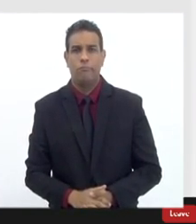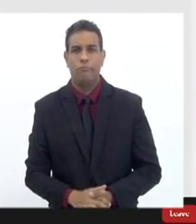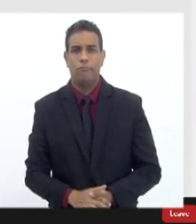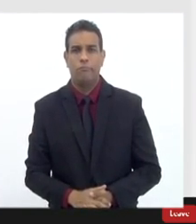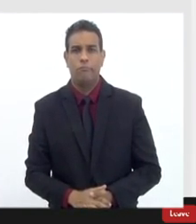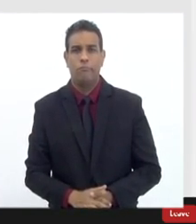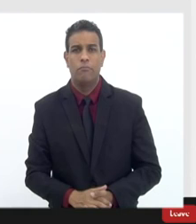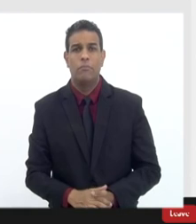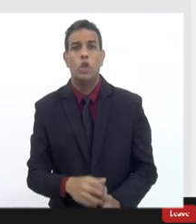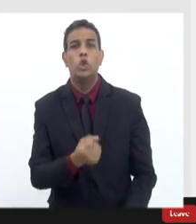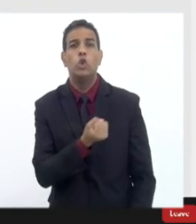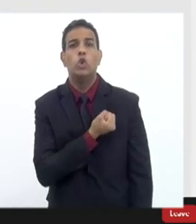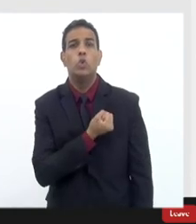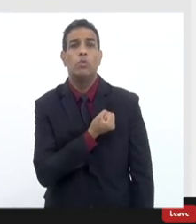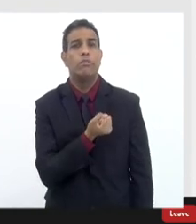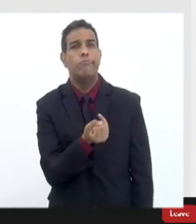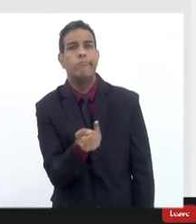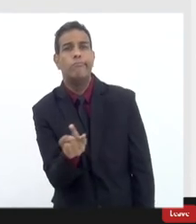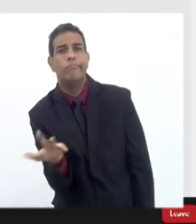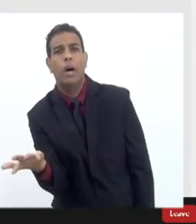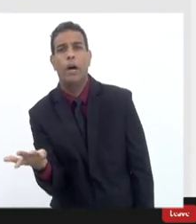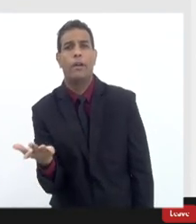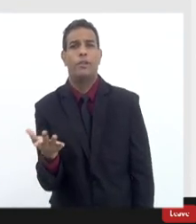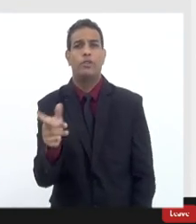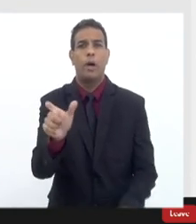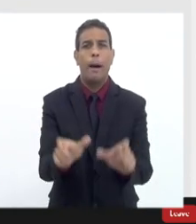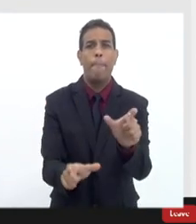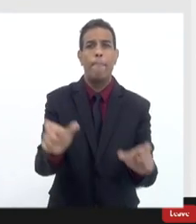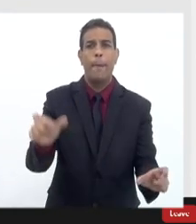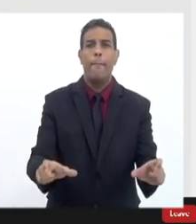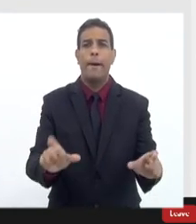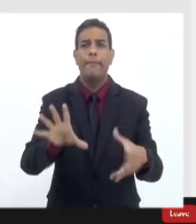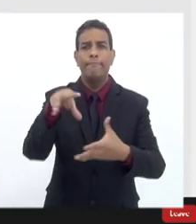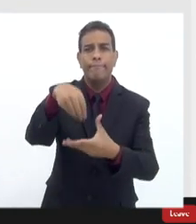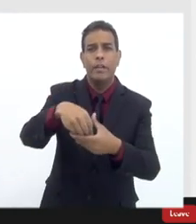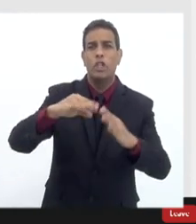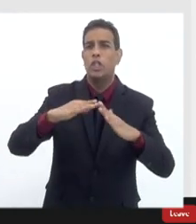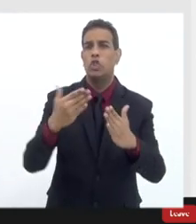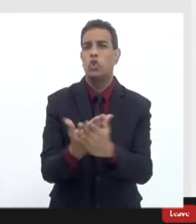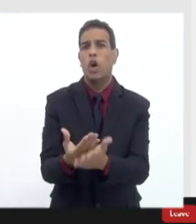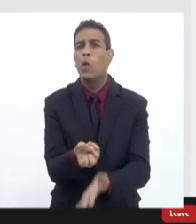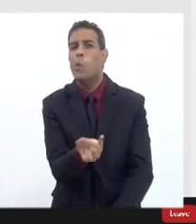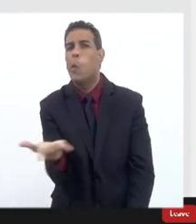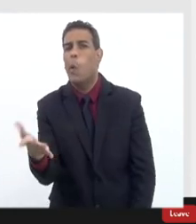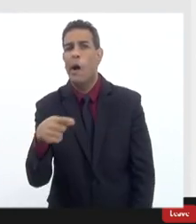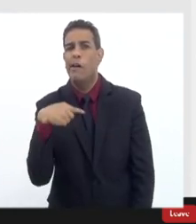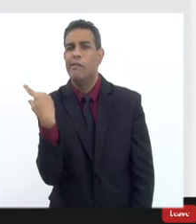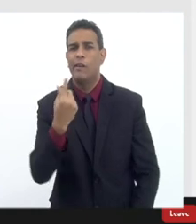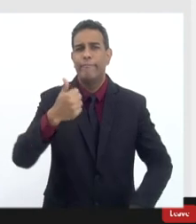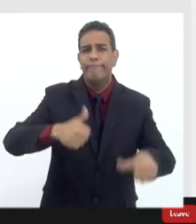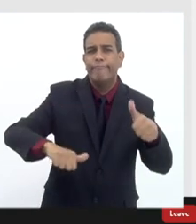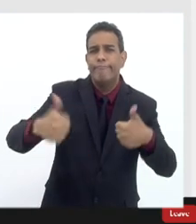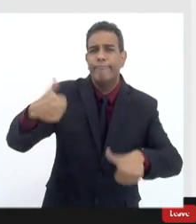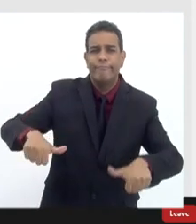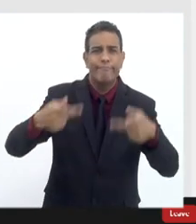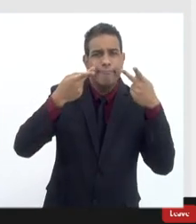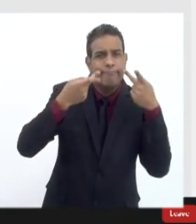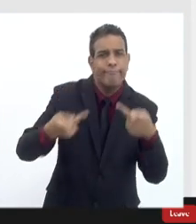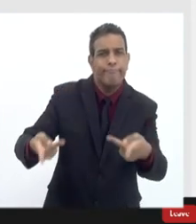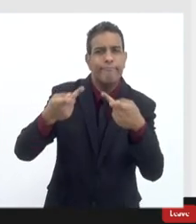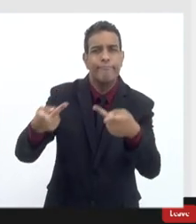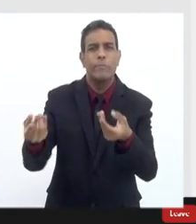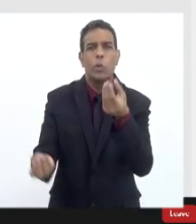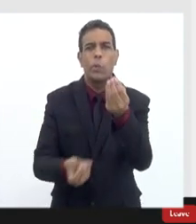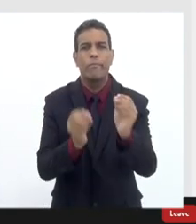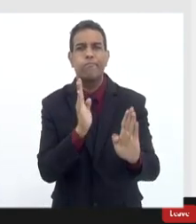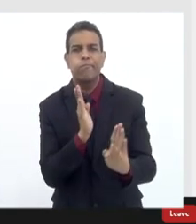Número de turnos de cada escola, aí já é importante. Isso não foi um critério que a gente definiu previamente, que a gente